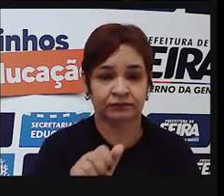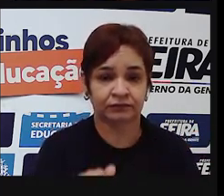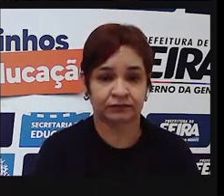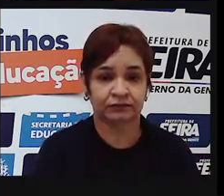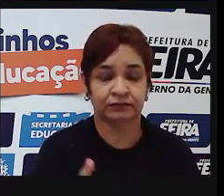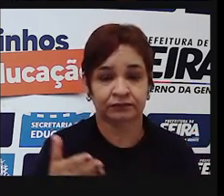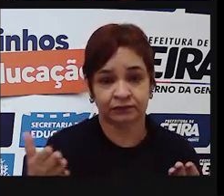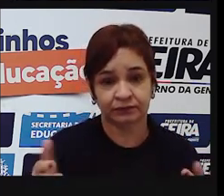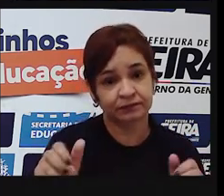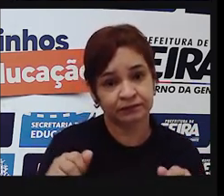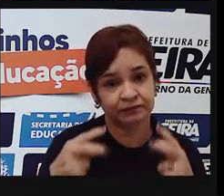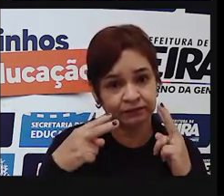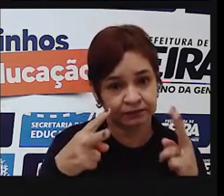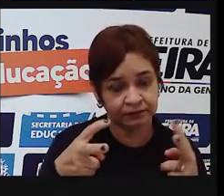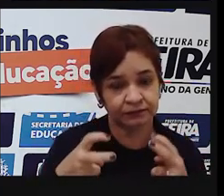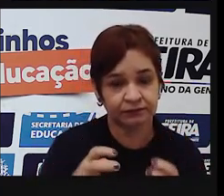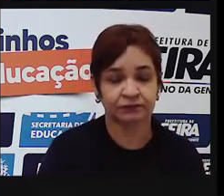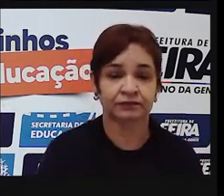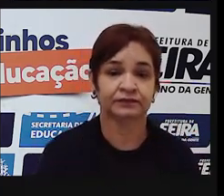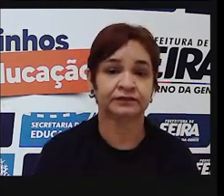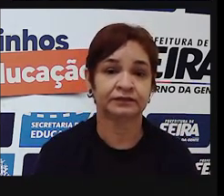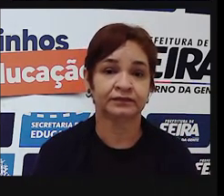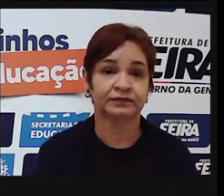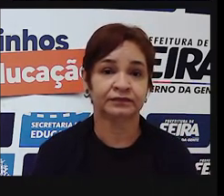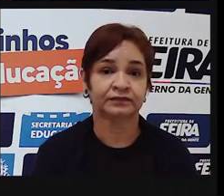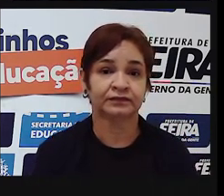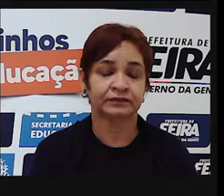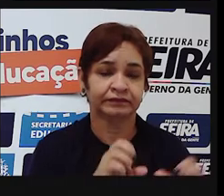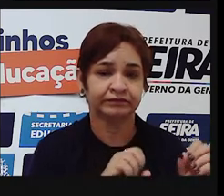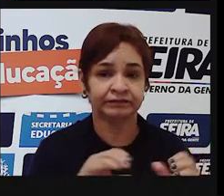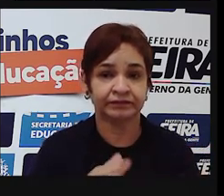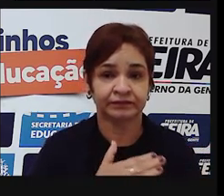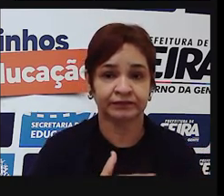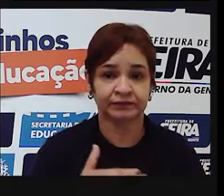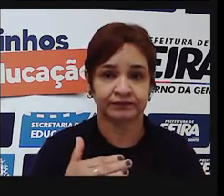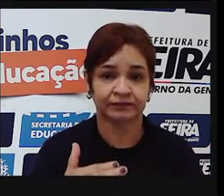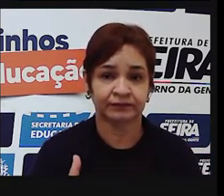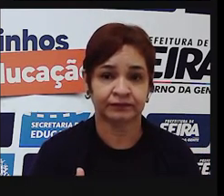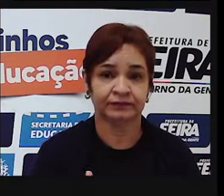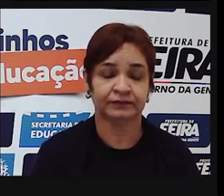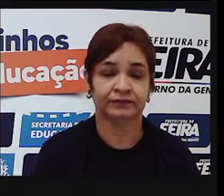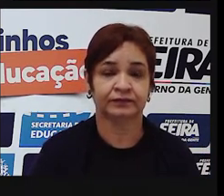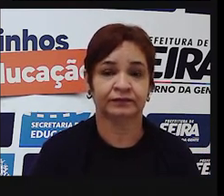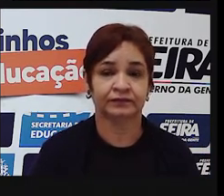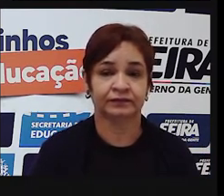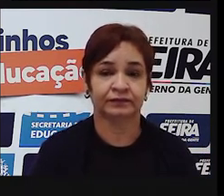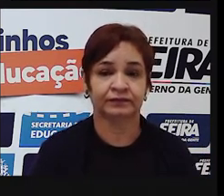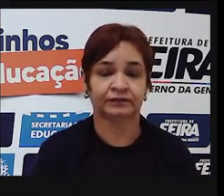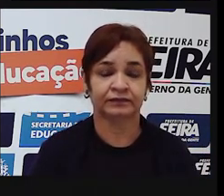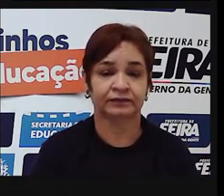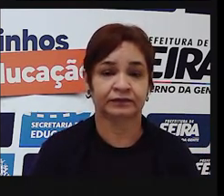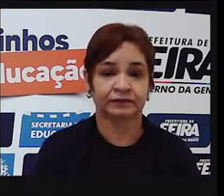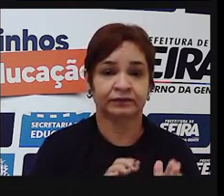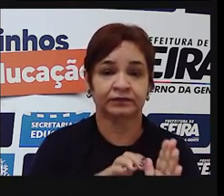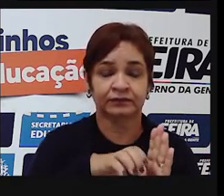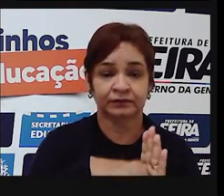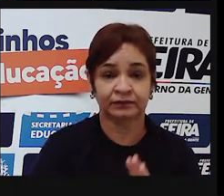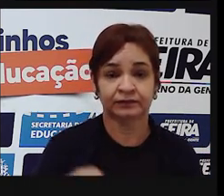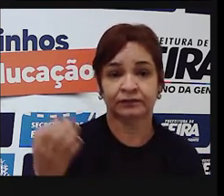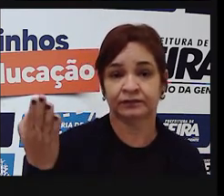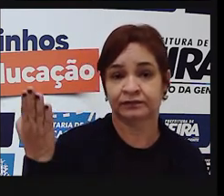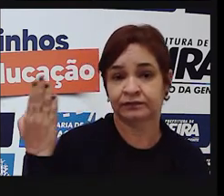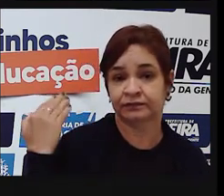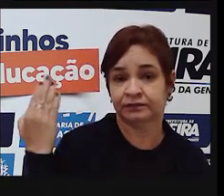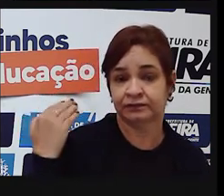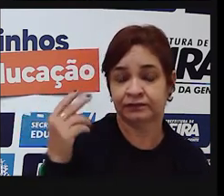essa aula é para você. E essa aula é para dar continuidade a um conteúdo que já foi dado pela